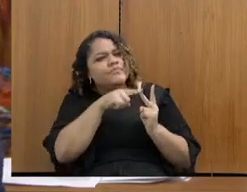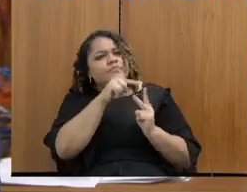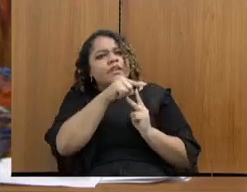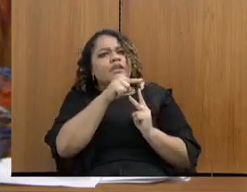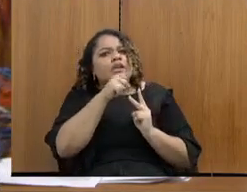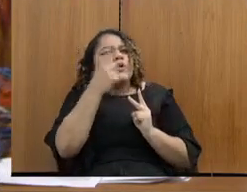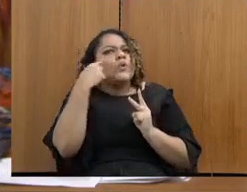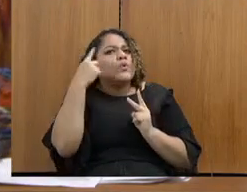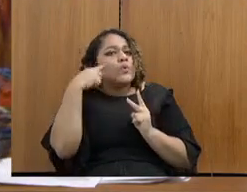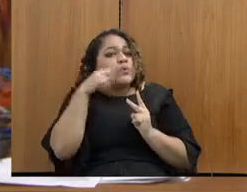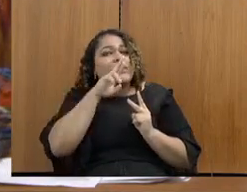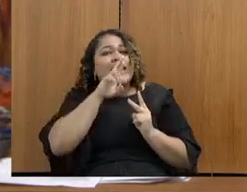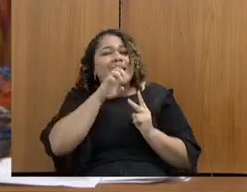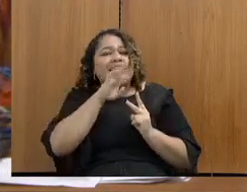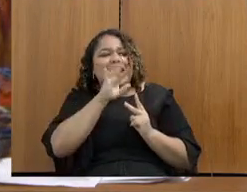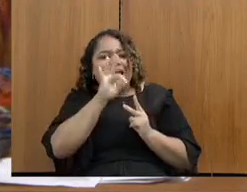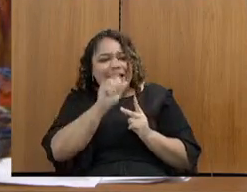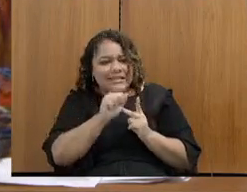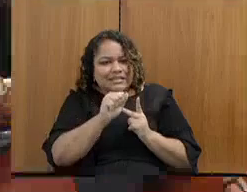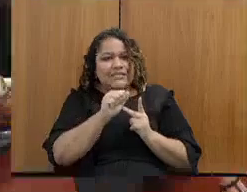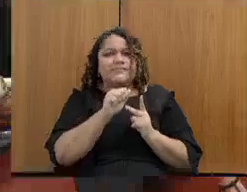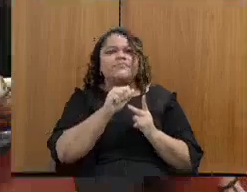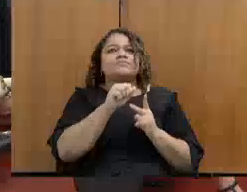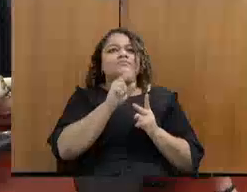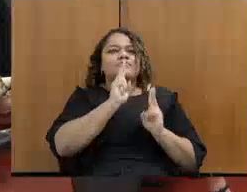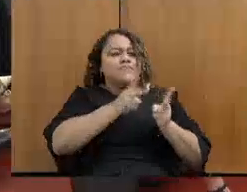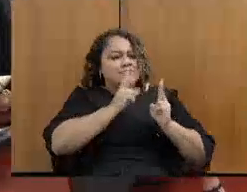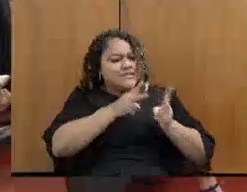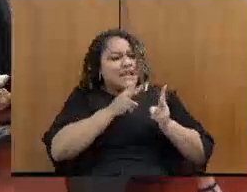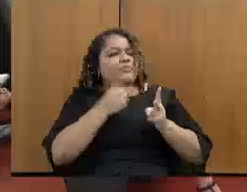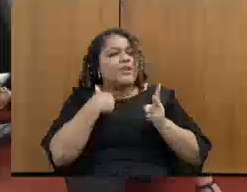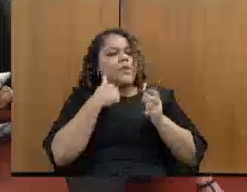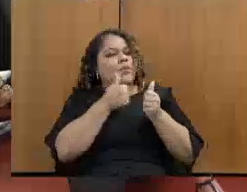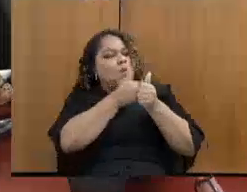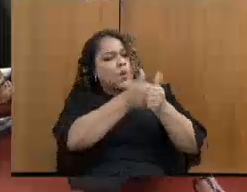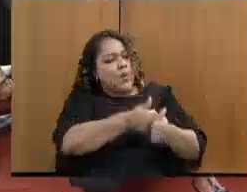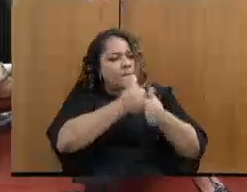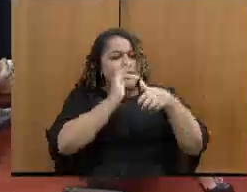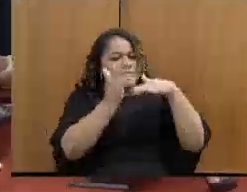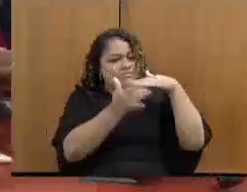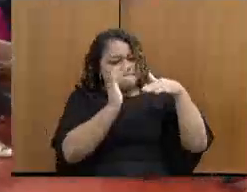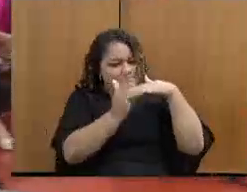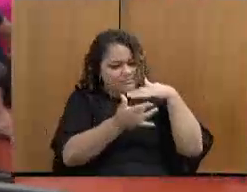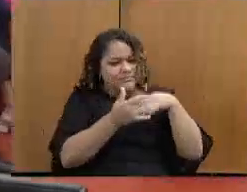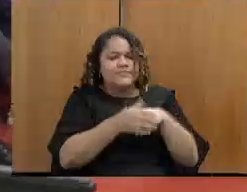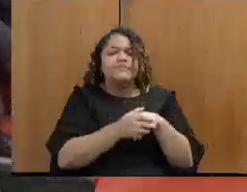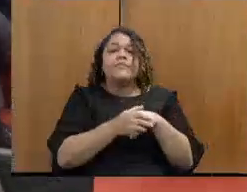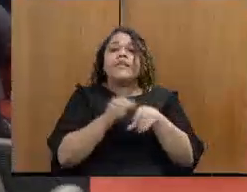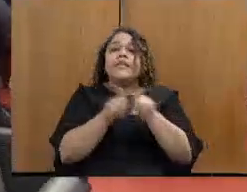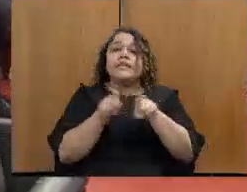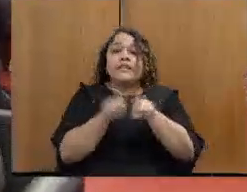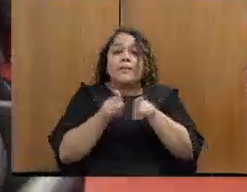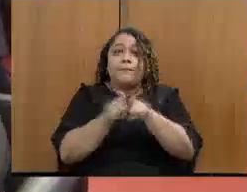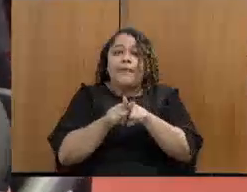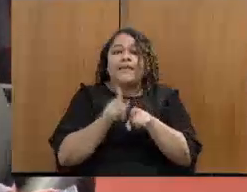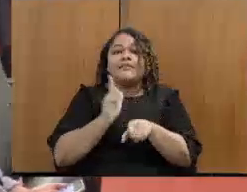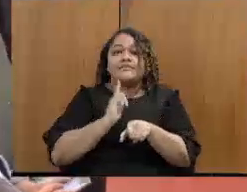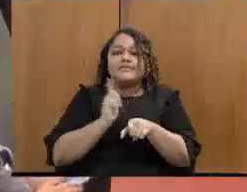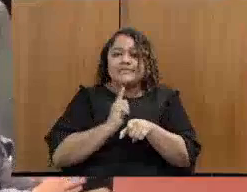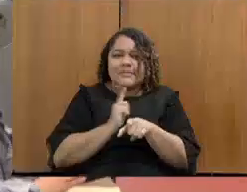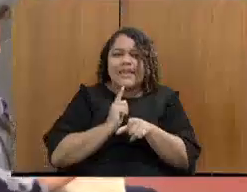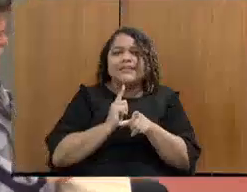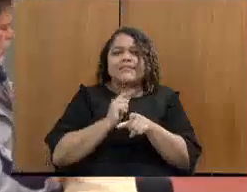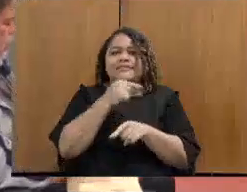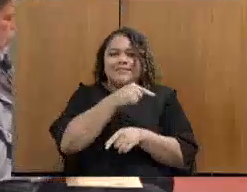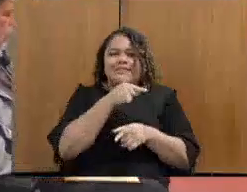a Renata sempre acompanho lá nas redes sociais e a gente tem uma demanda muito grande também chegou no gabinete várias vezes